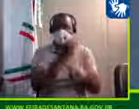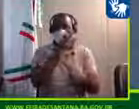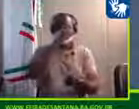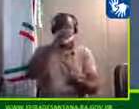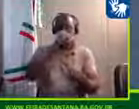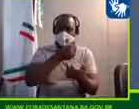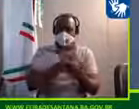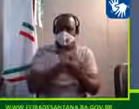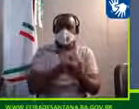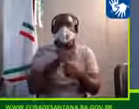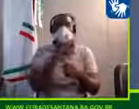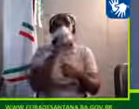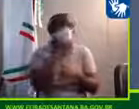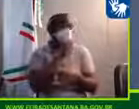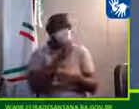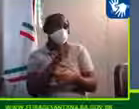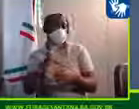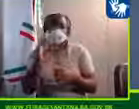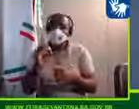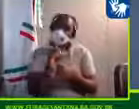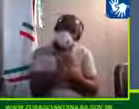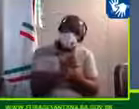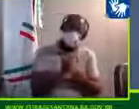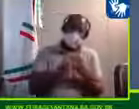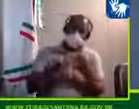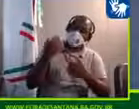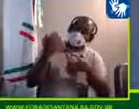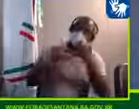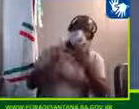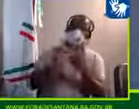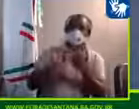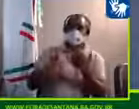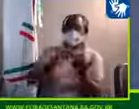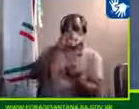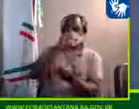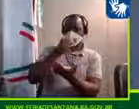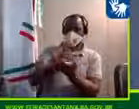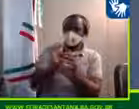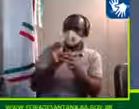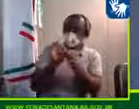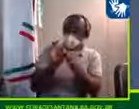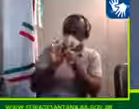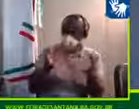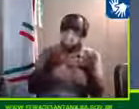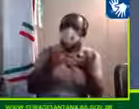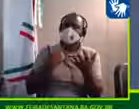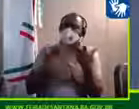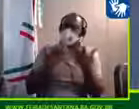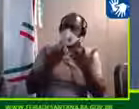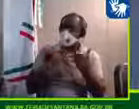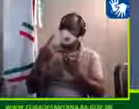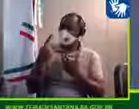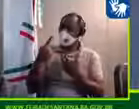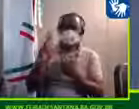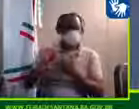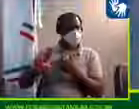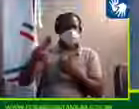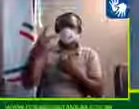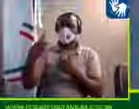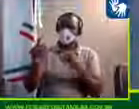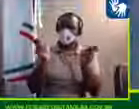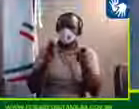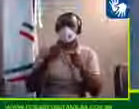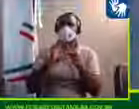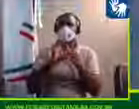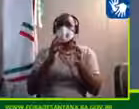isso. Se o paciente resolve utilizar, livre e esclarecido, ele também pode utilizar. Existe